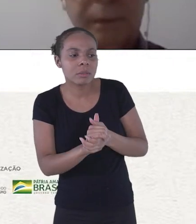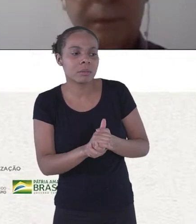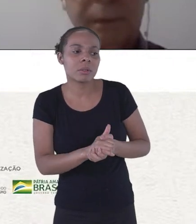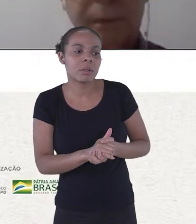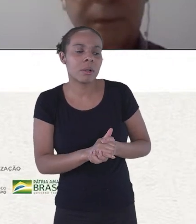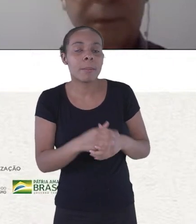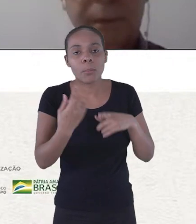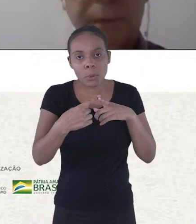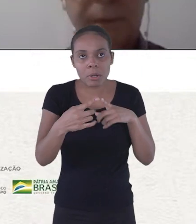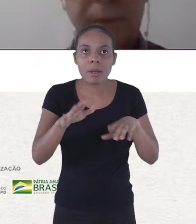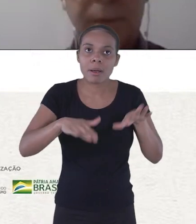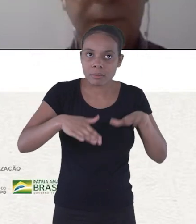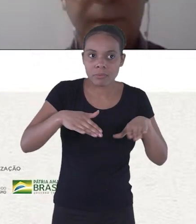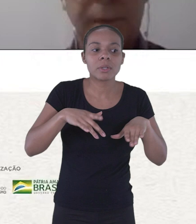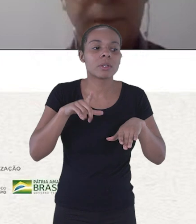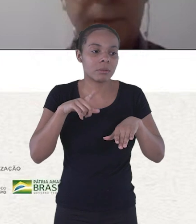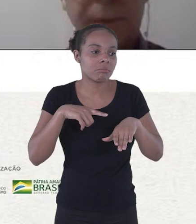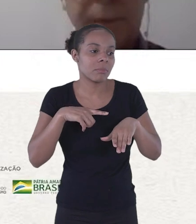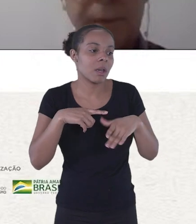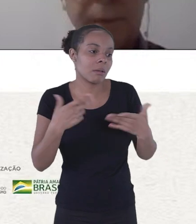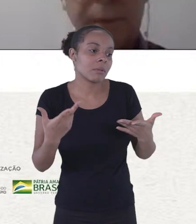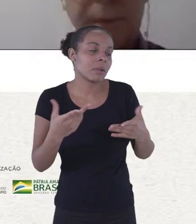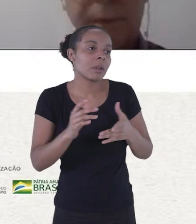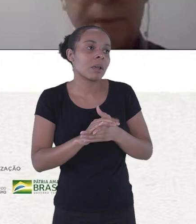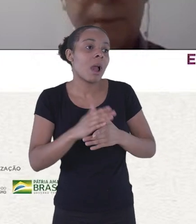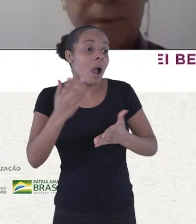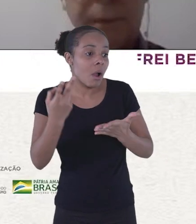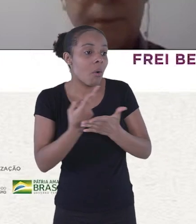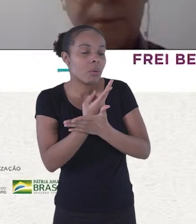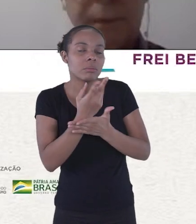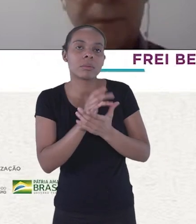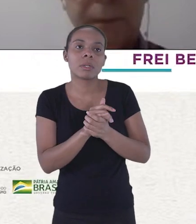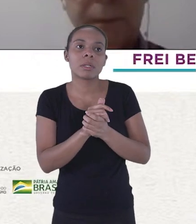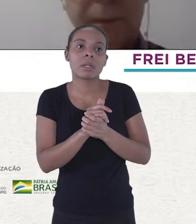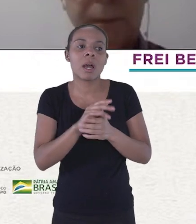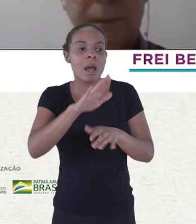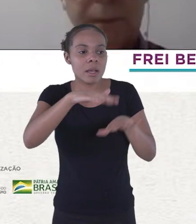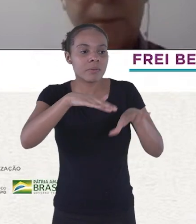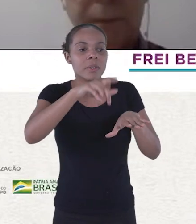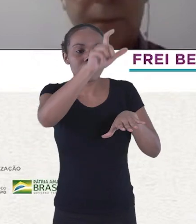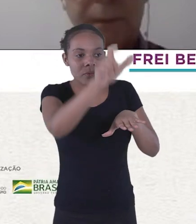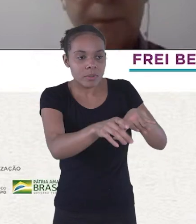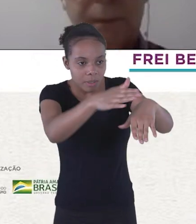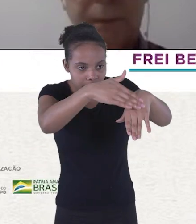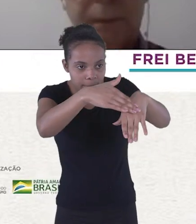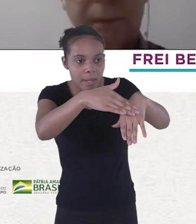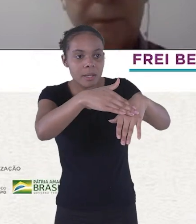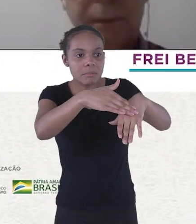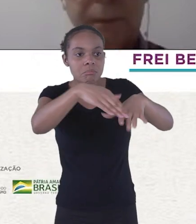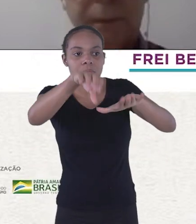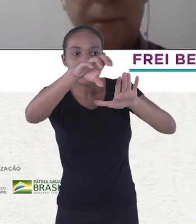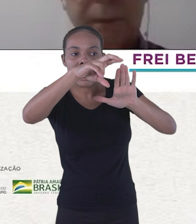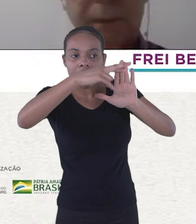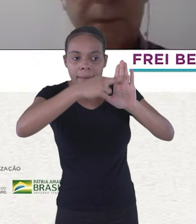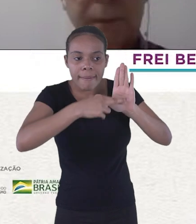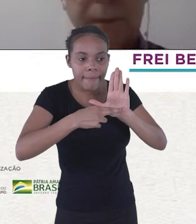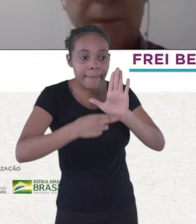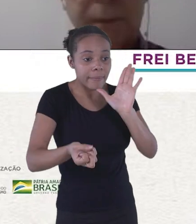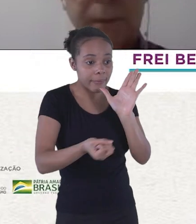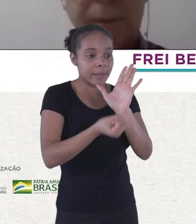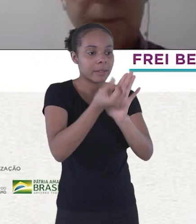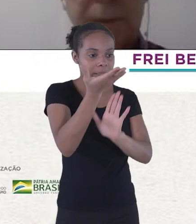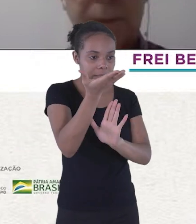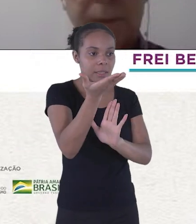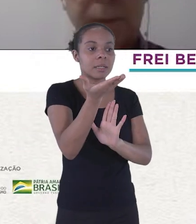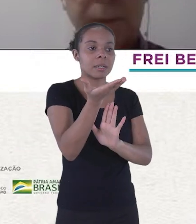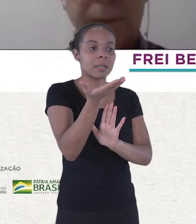às vezes, estabelece alguns não, eu. parâmetros que para ele pode ser complicado, né? Tem determinadas histórias que